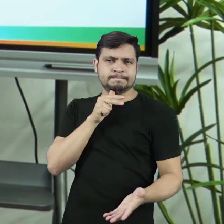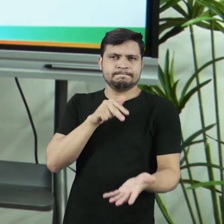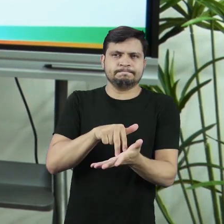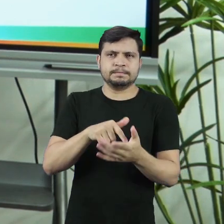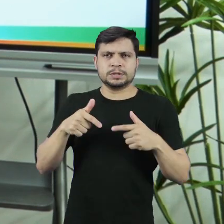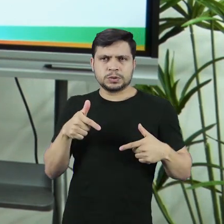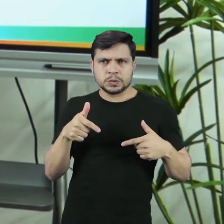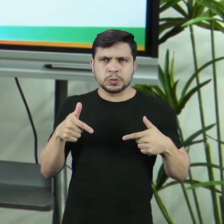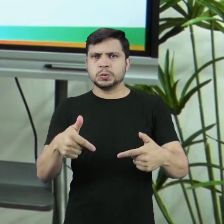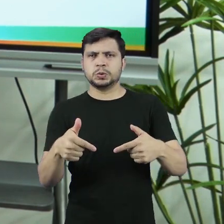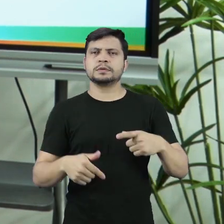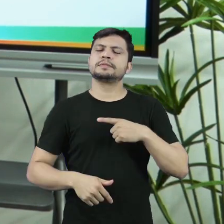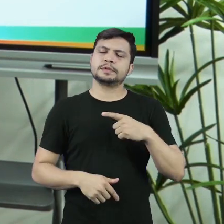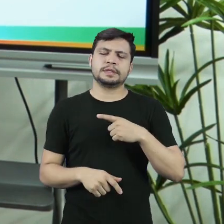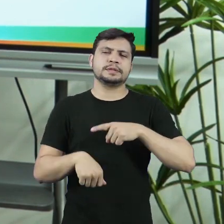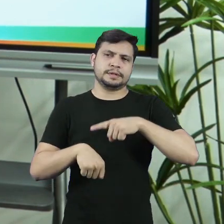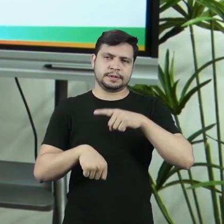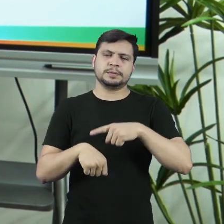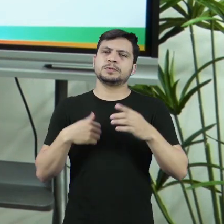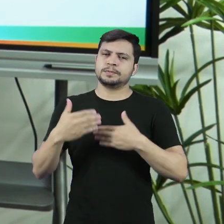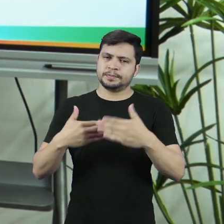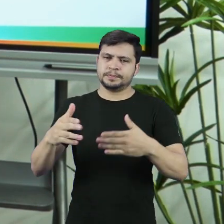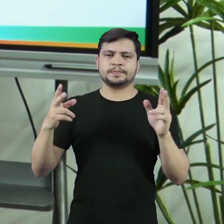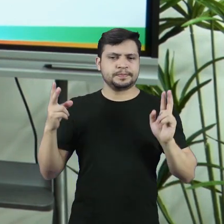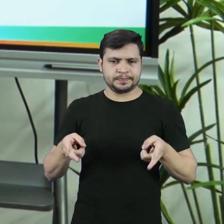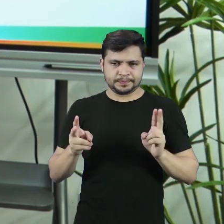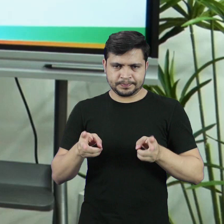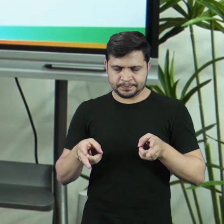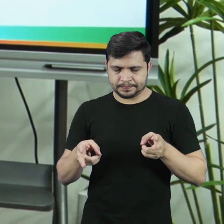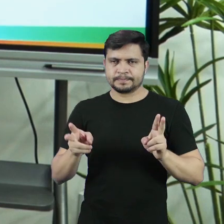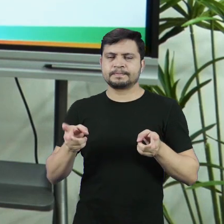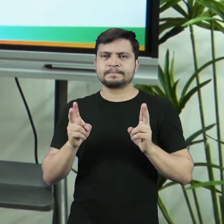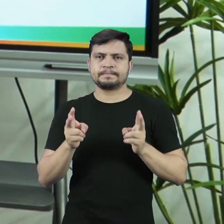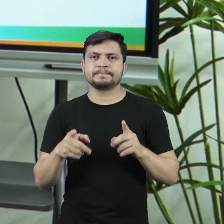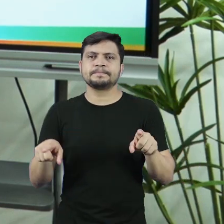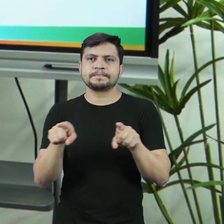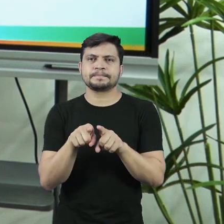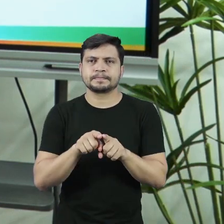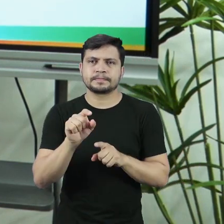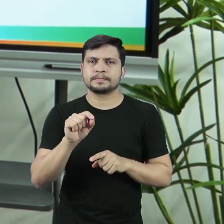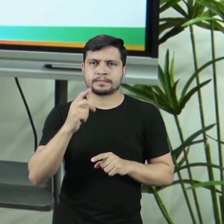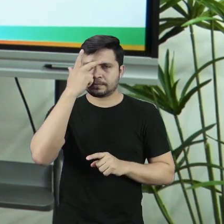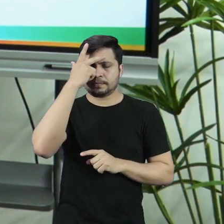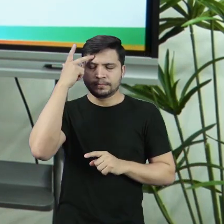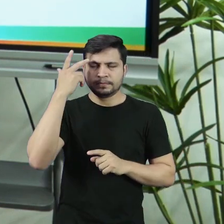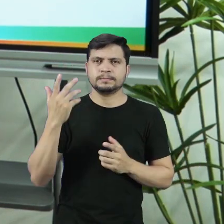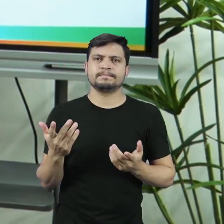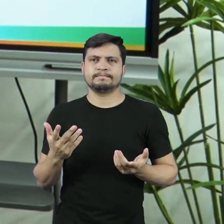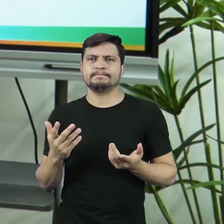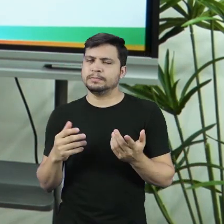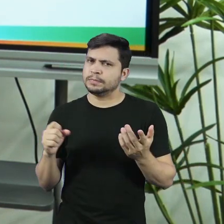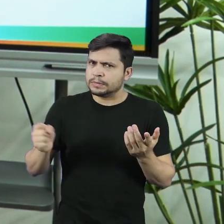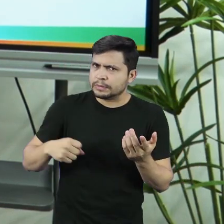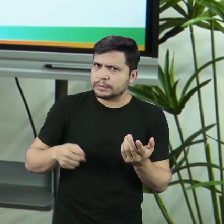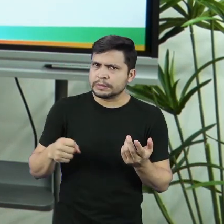uma luta entre quem estava no governo, quem estava no poder, no caso os militares, e aqueles que começavam ou foram identificados